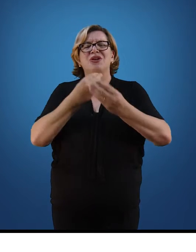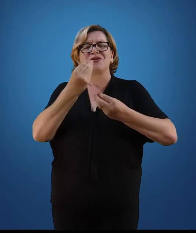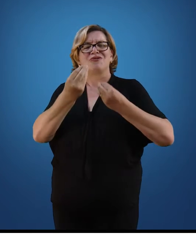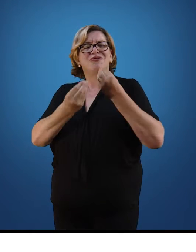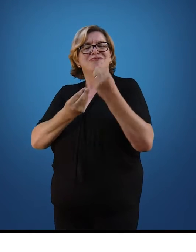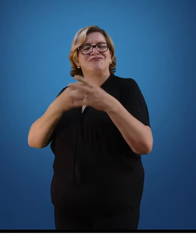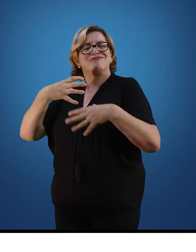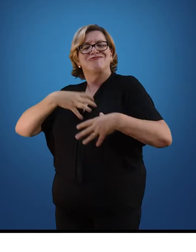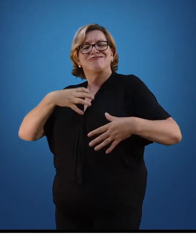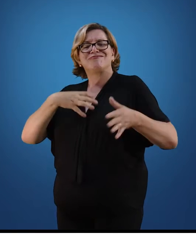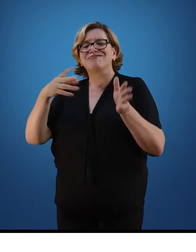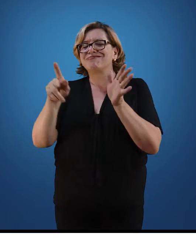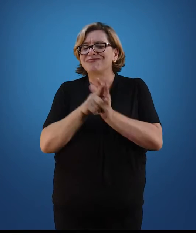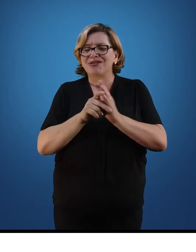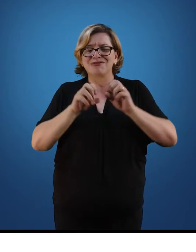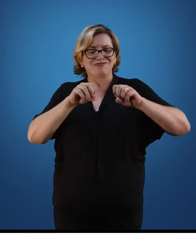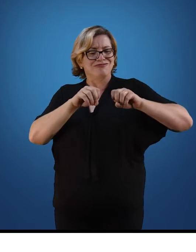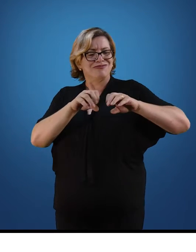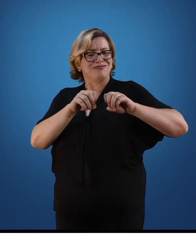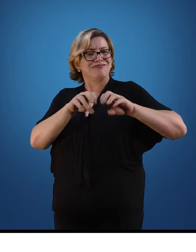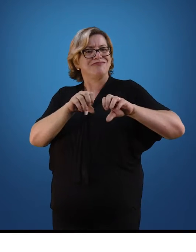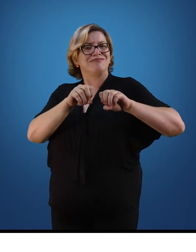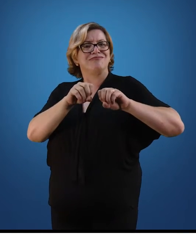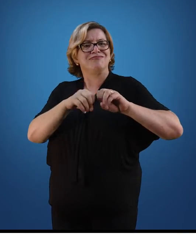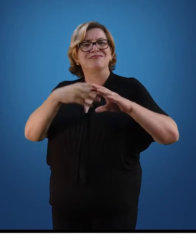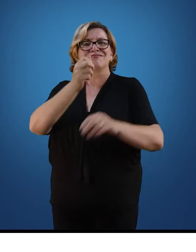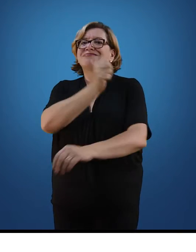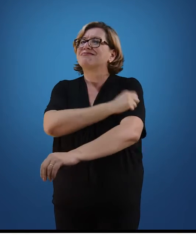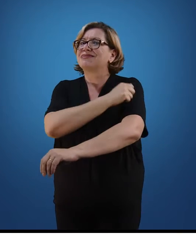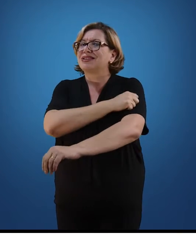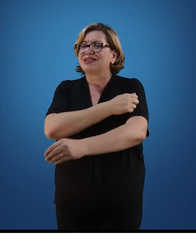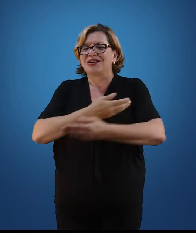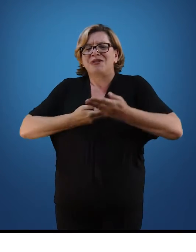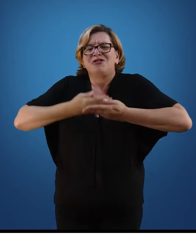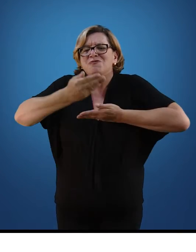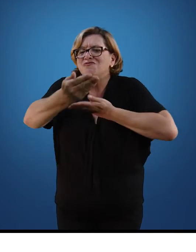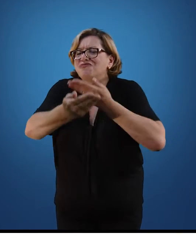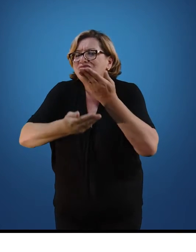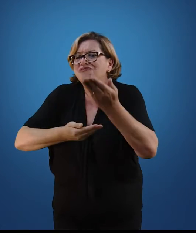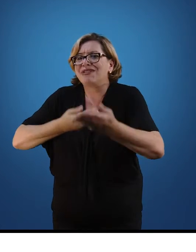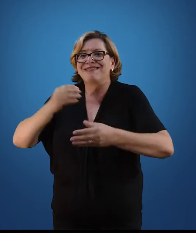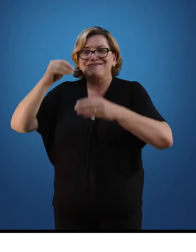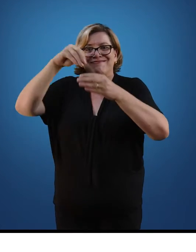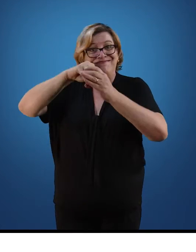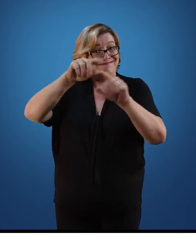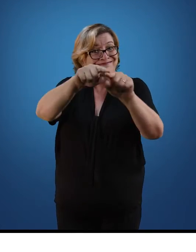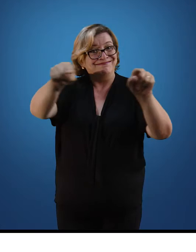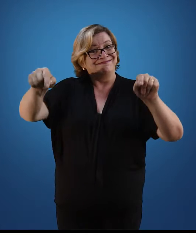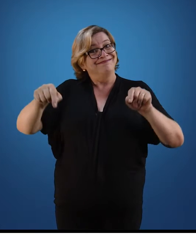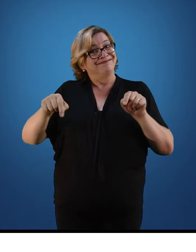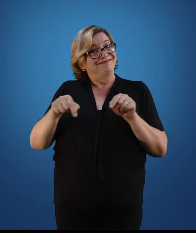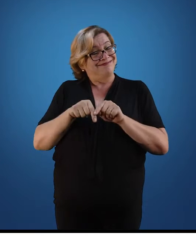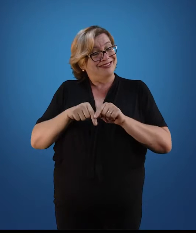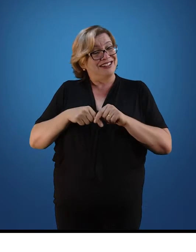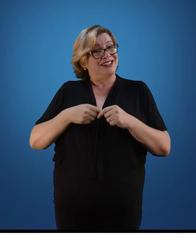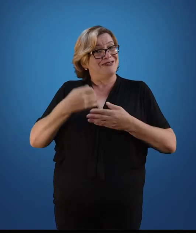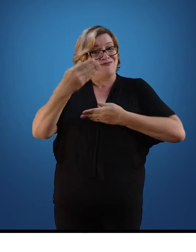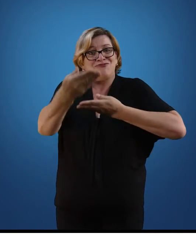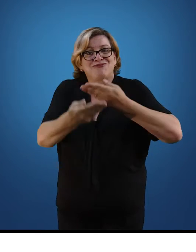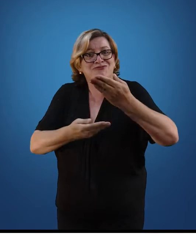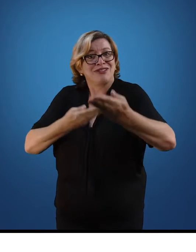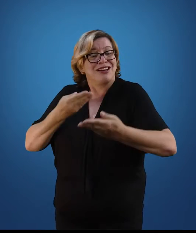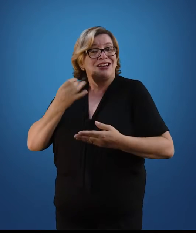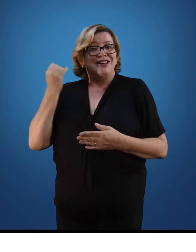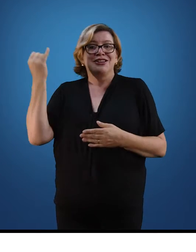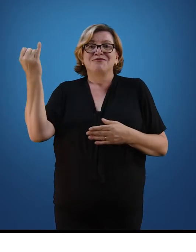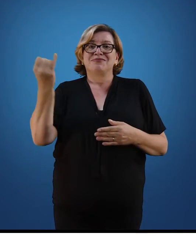um processo menos monólogo e mais interativo, que a gente está num processo de interação o tempo todo.